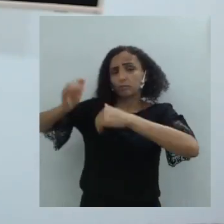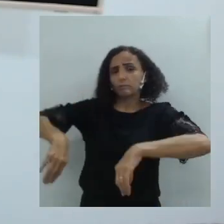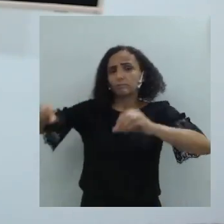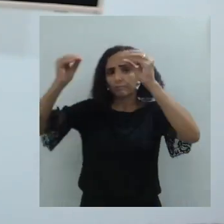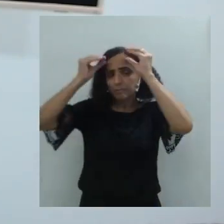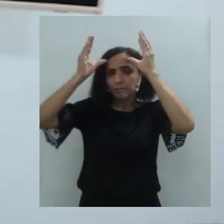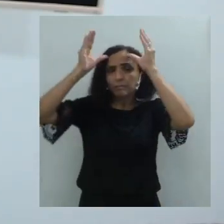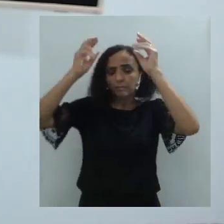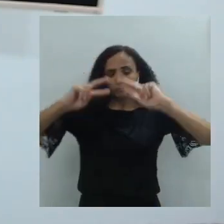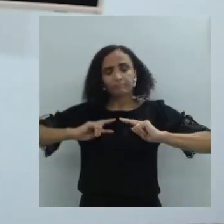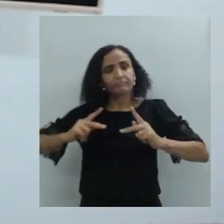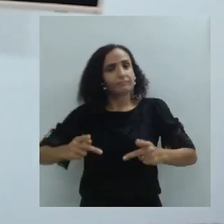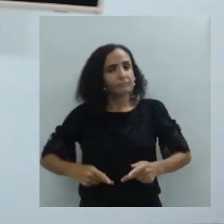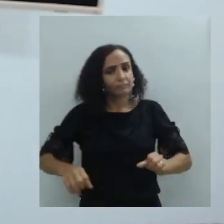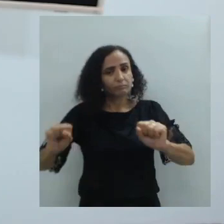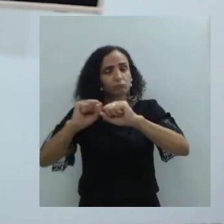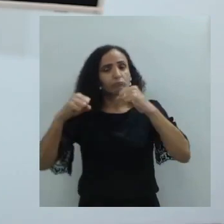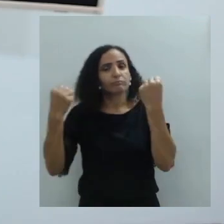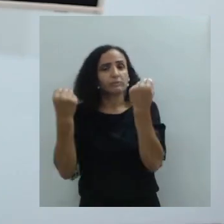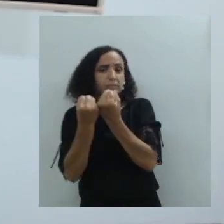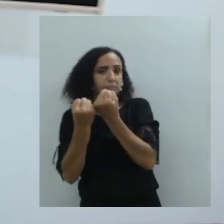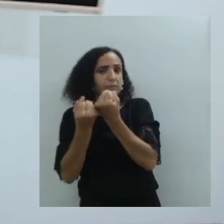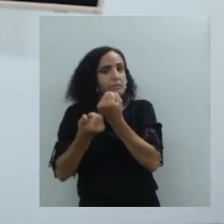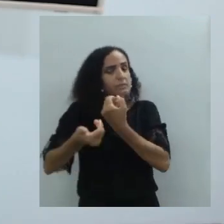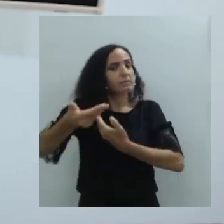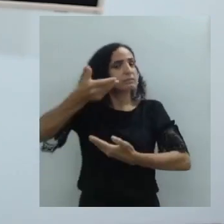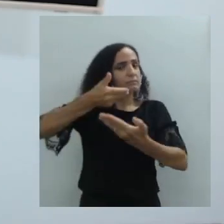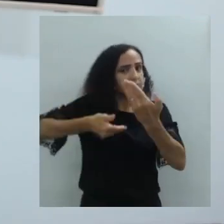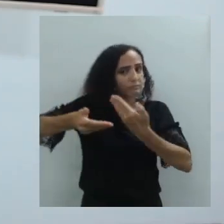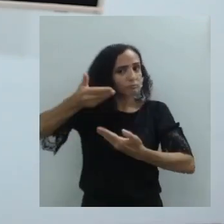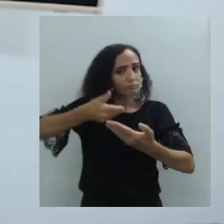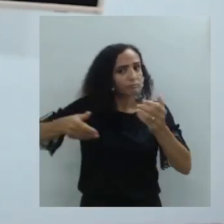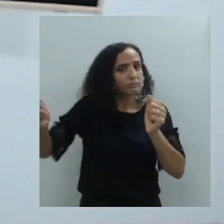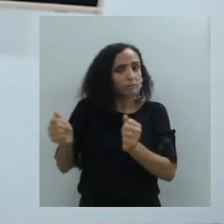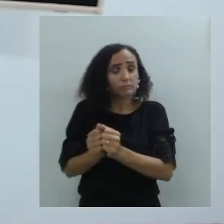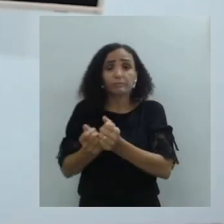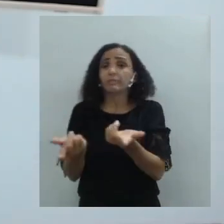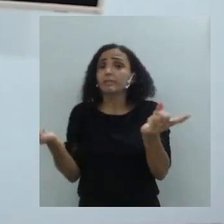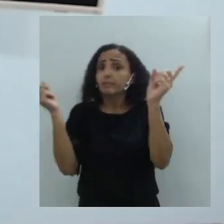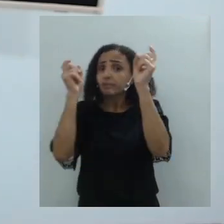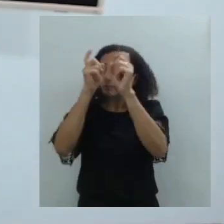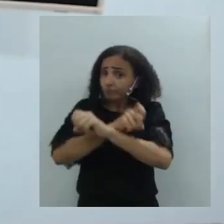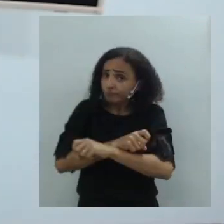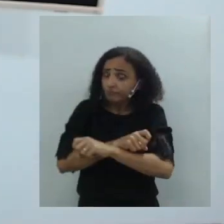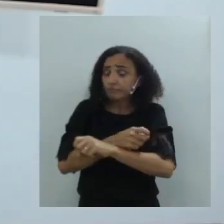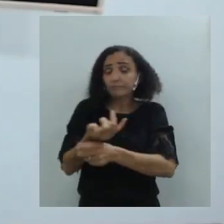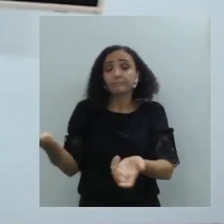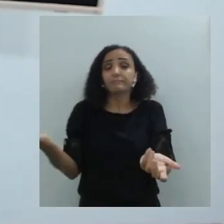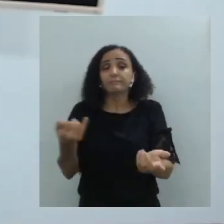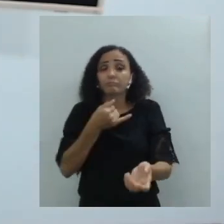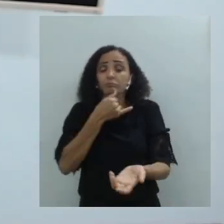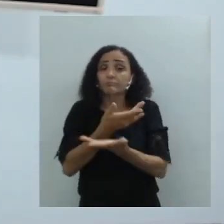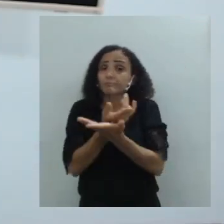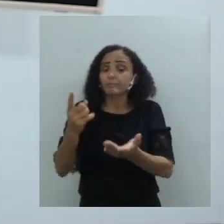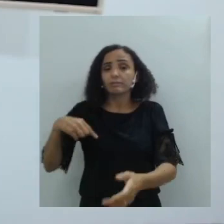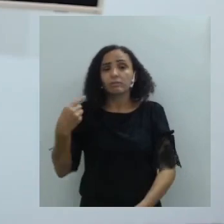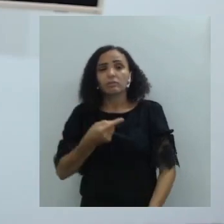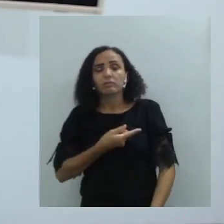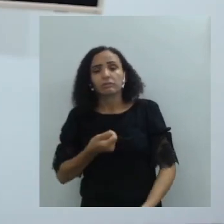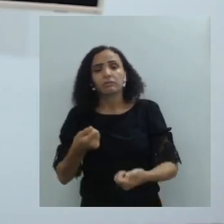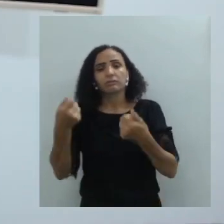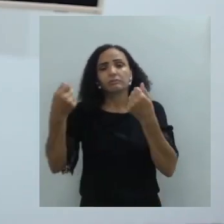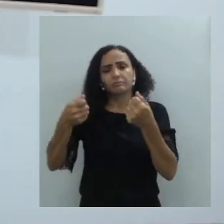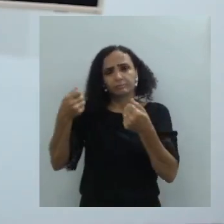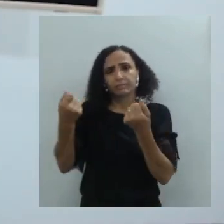ser humano na sociedade, que é uma sociedade um pouco crítica, não é? Infelizmente, nós temos que